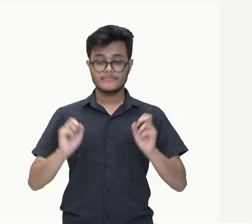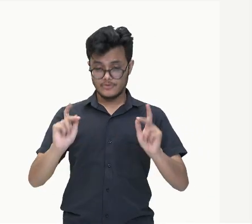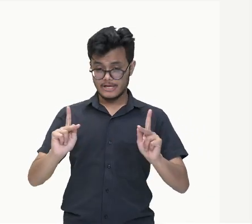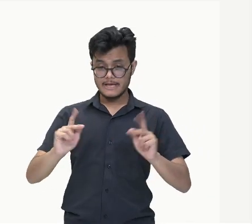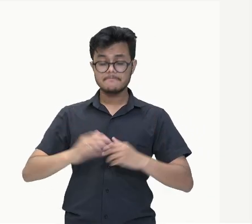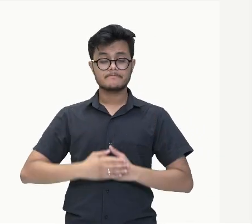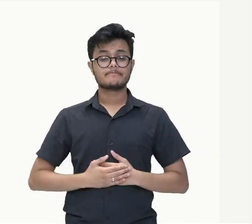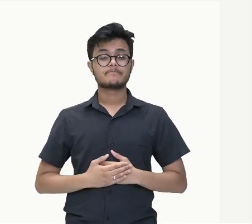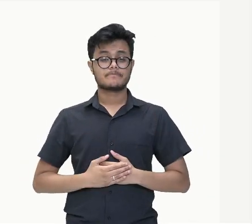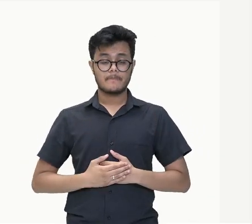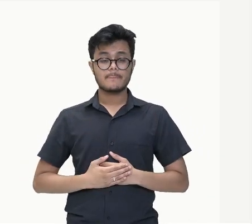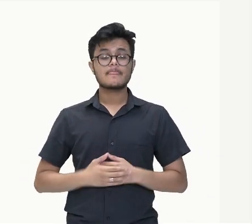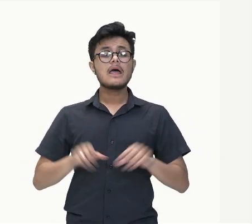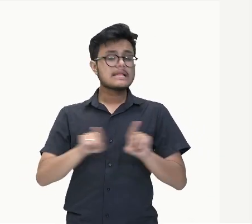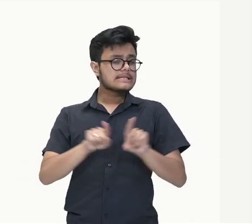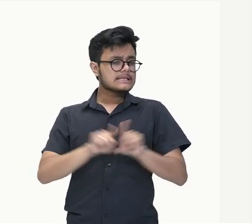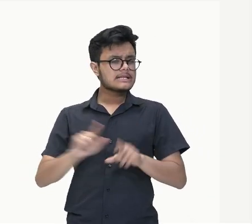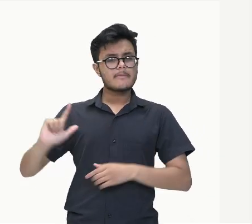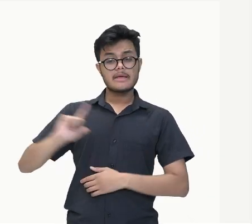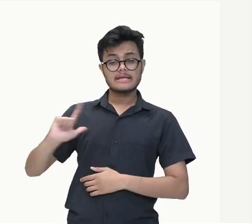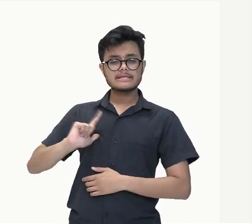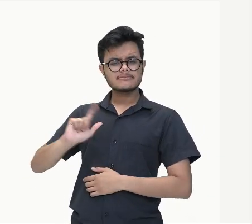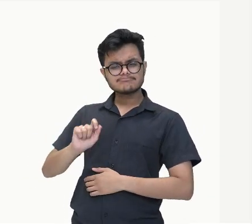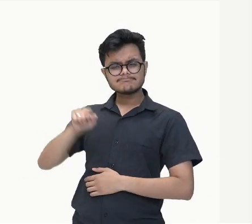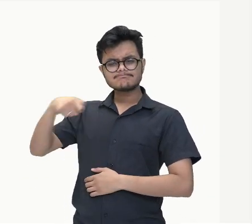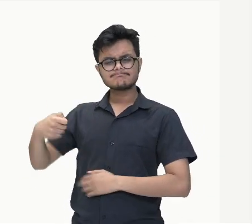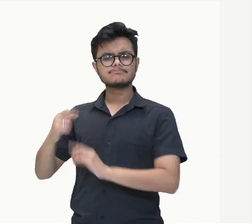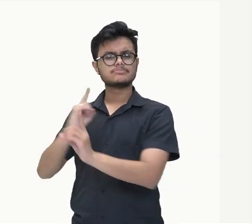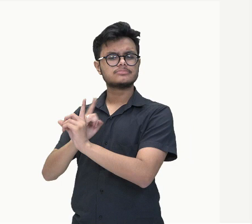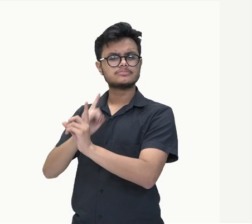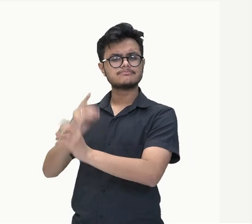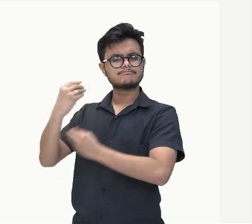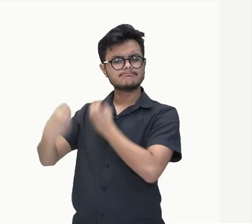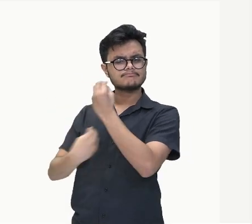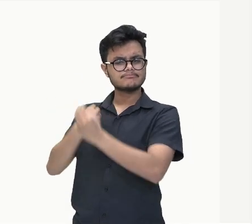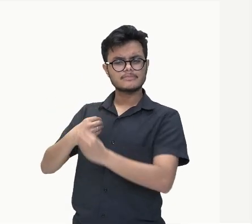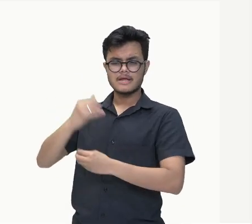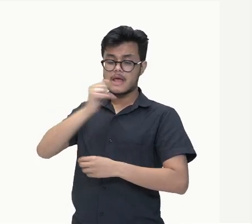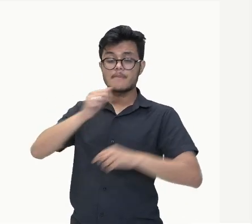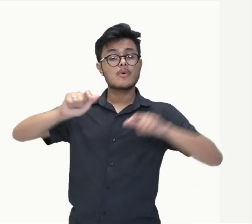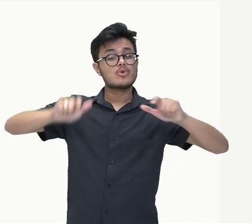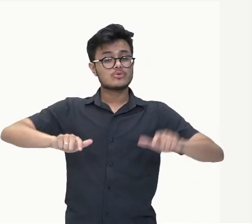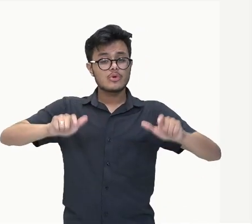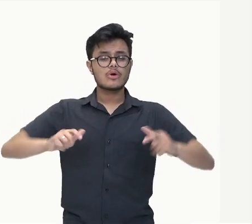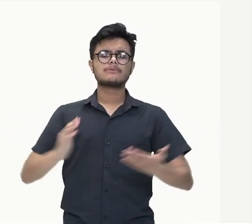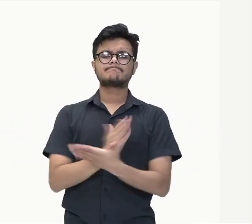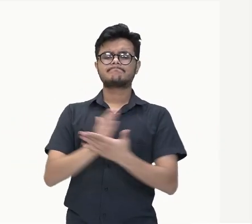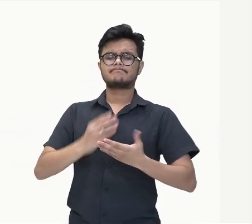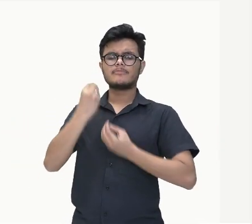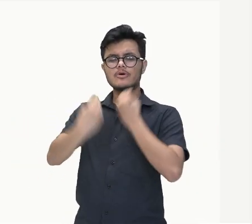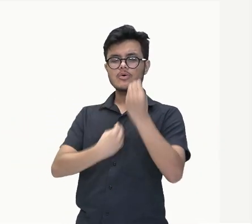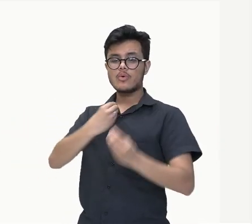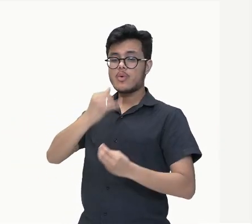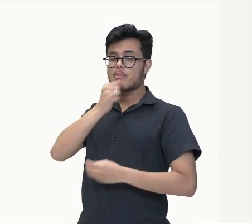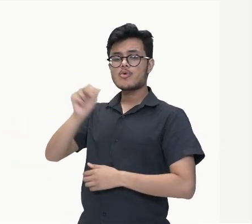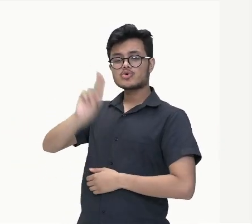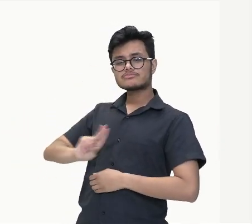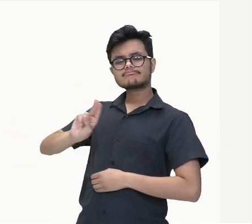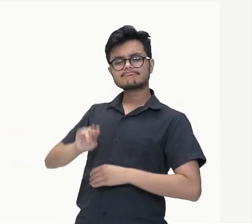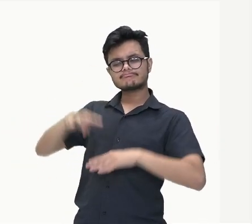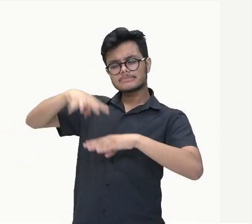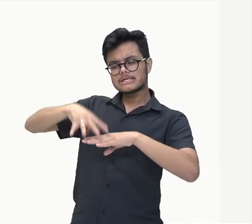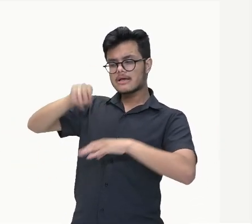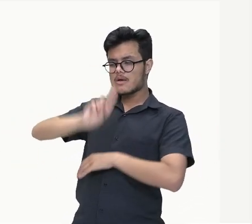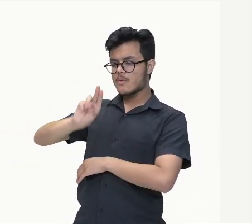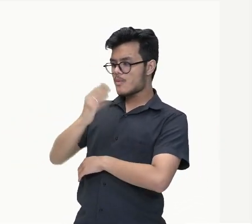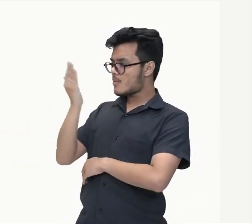c, podem ser encontradas através das seguintes fórmulas. Então